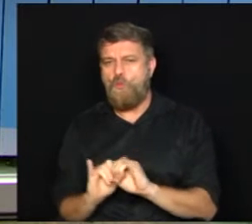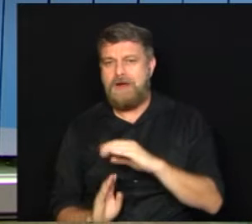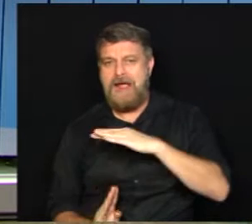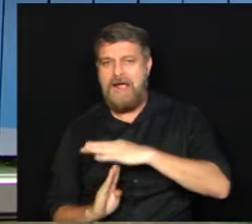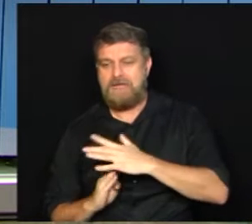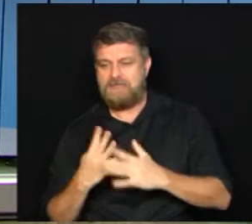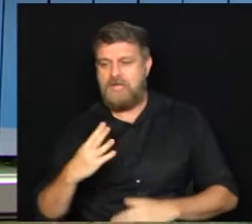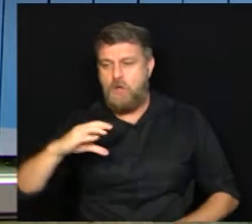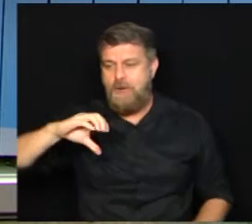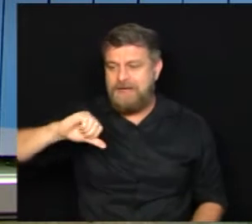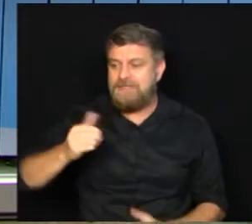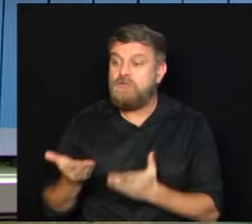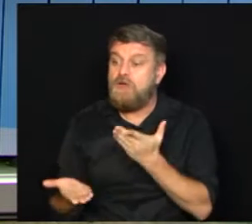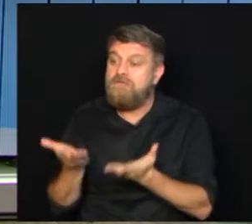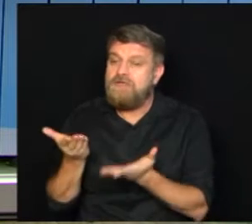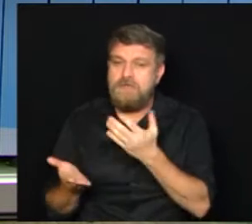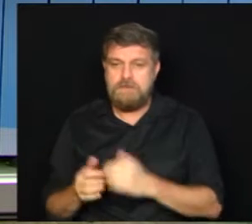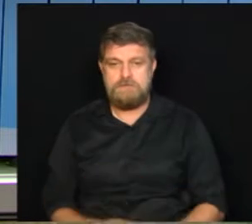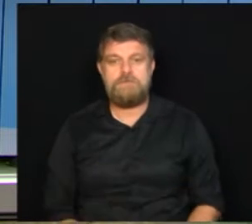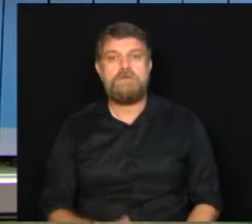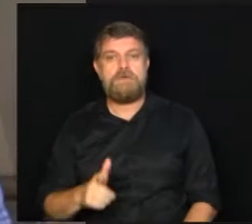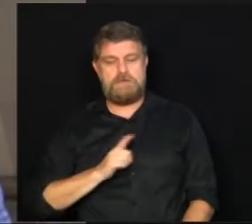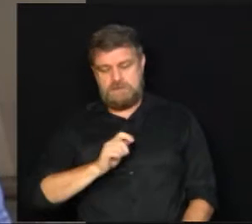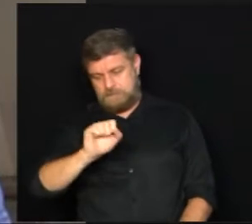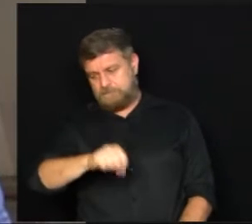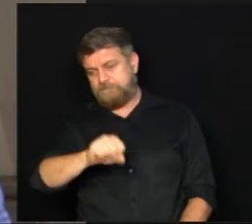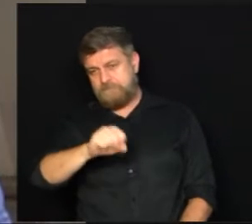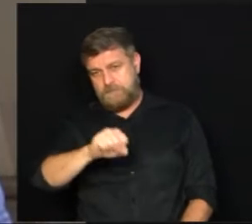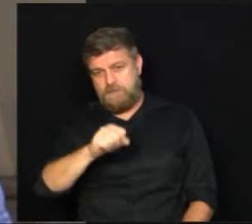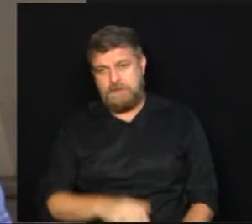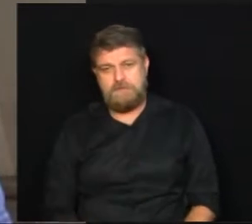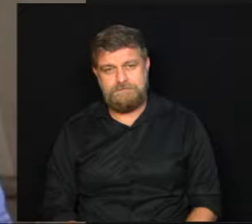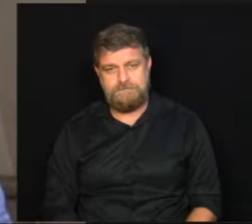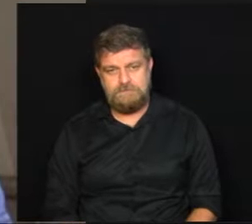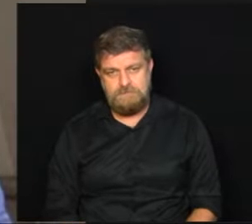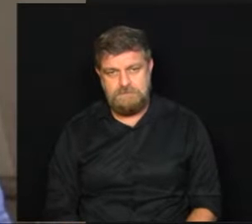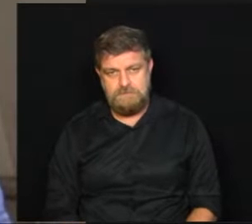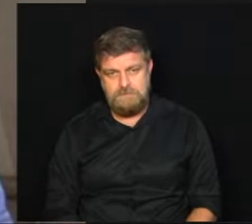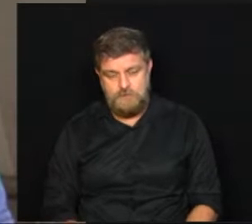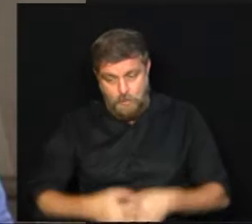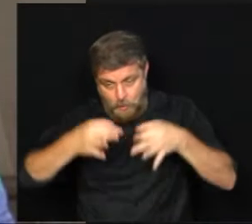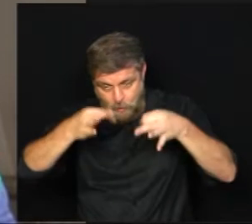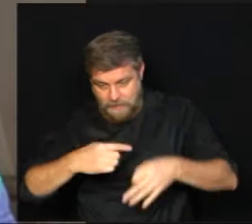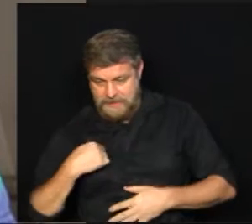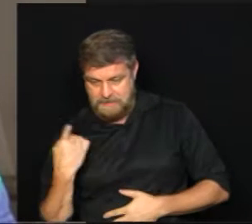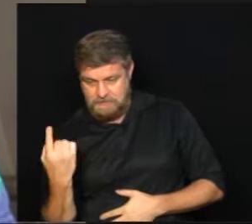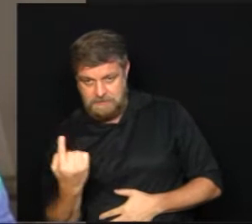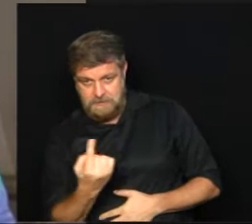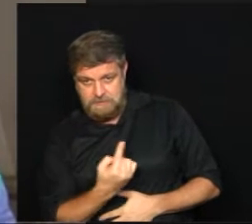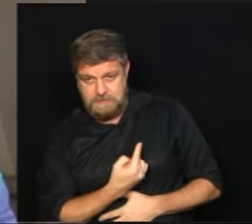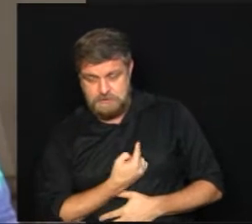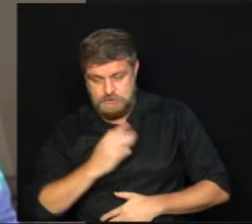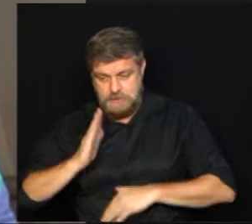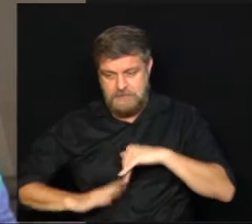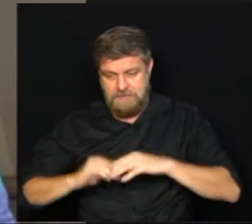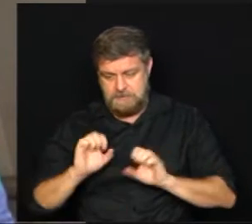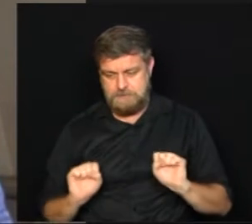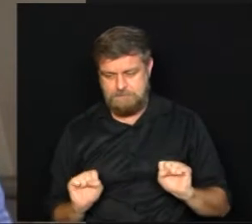Existe isso ou não? Existe, assim, o ideal pra gente, grande maioria dos